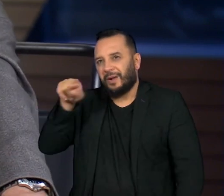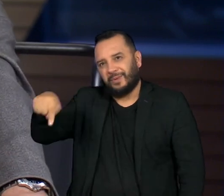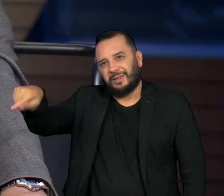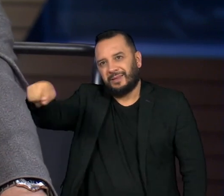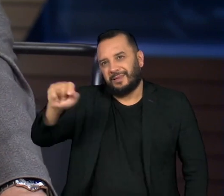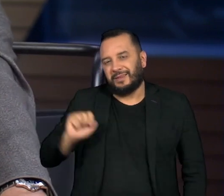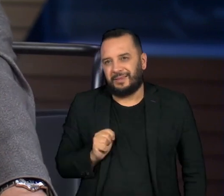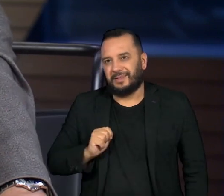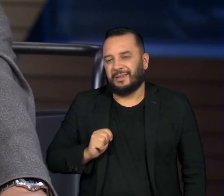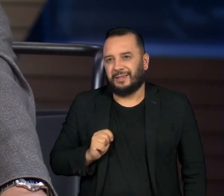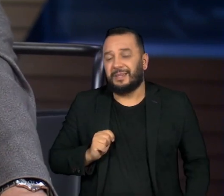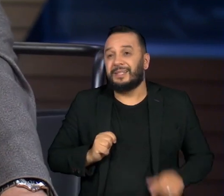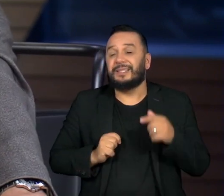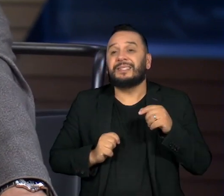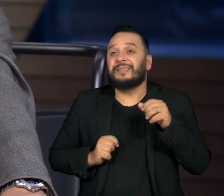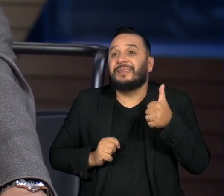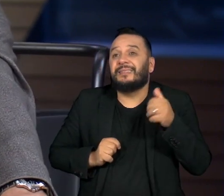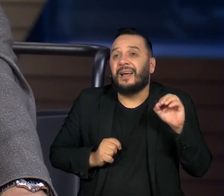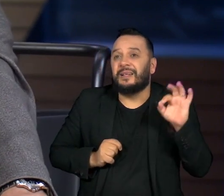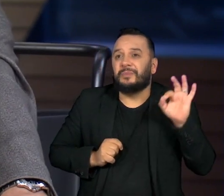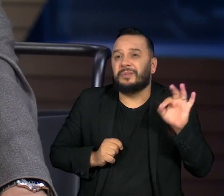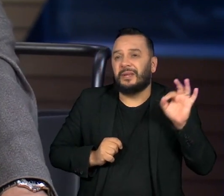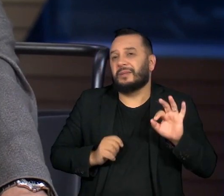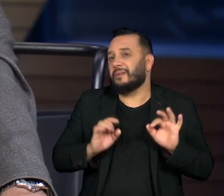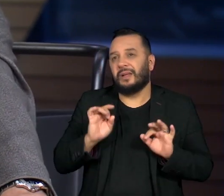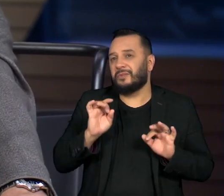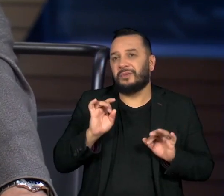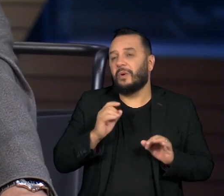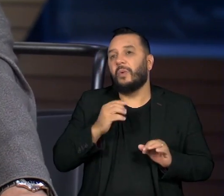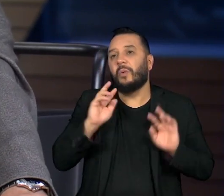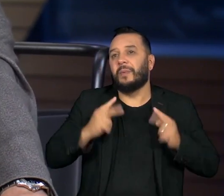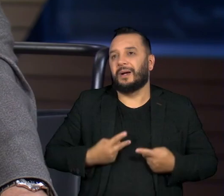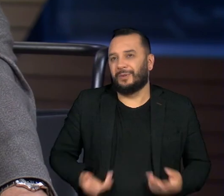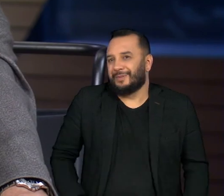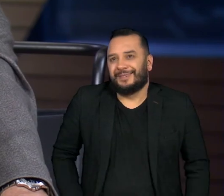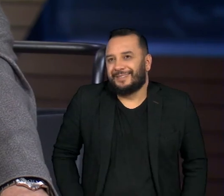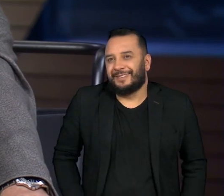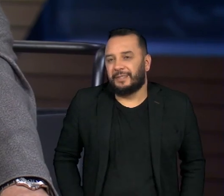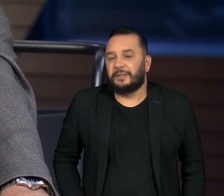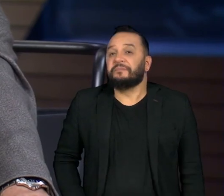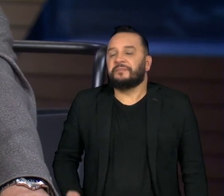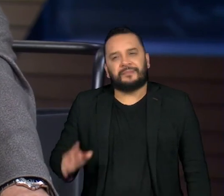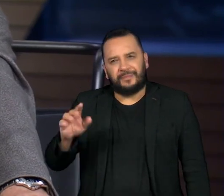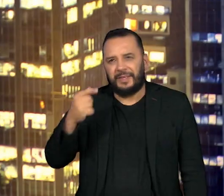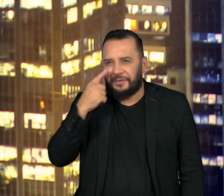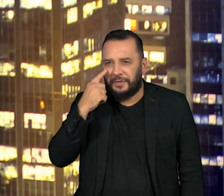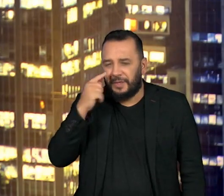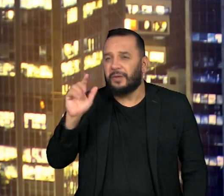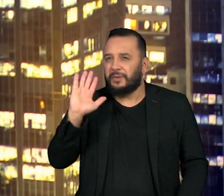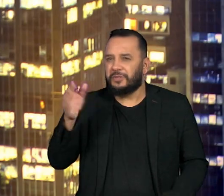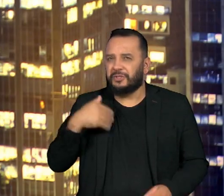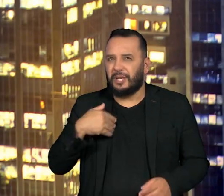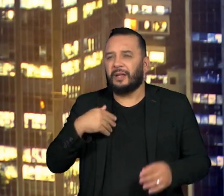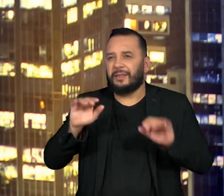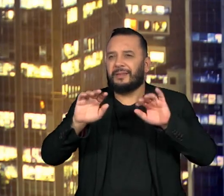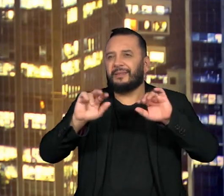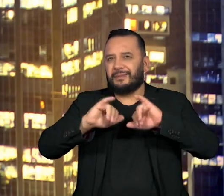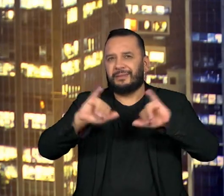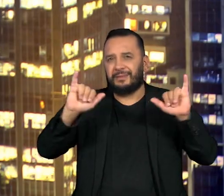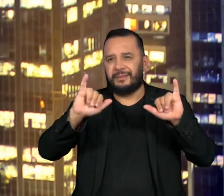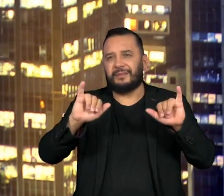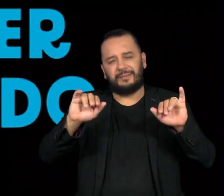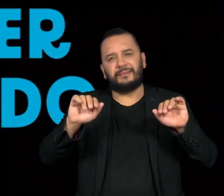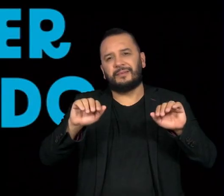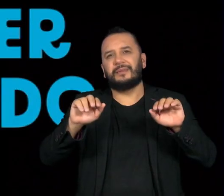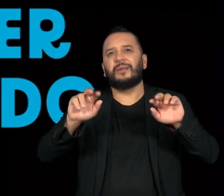campanha global, para a água, fala que todos nós somos beija-flores. Vou aproveitar esse gancho aqui para mostrar. É a campanha da